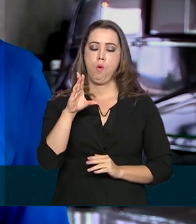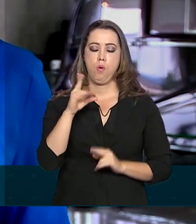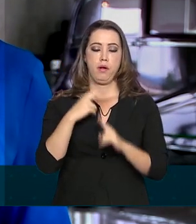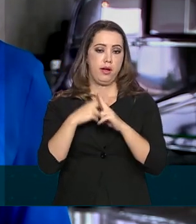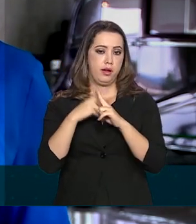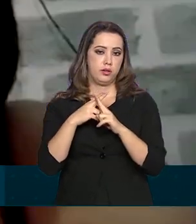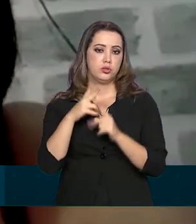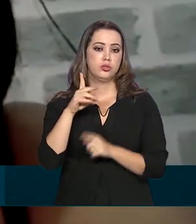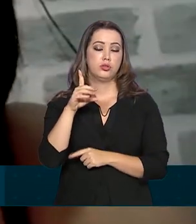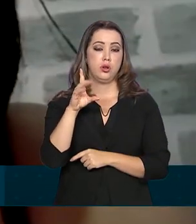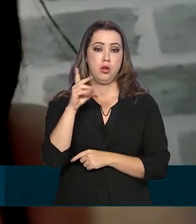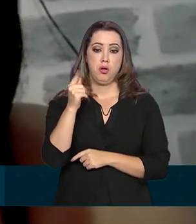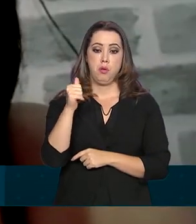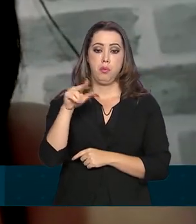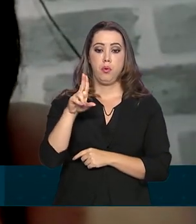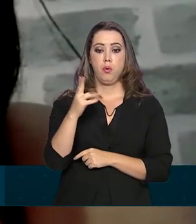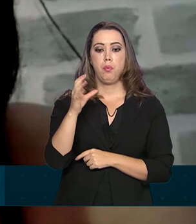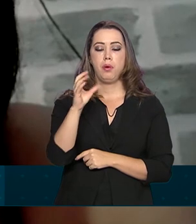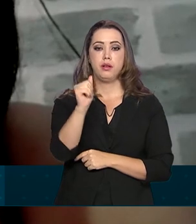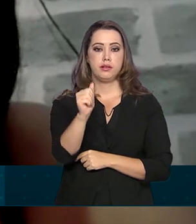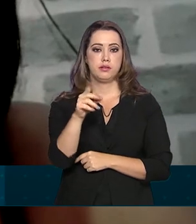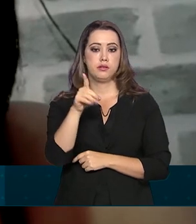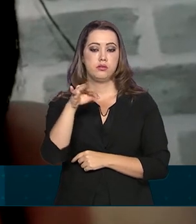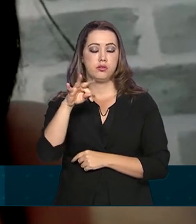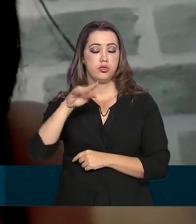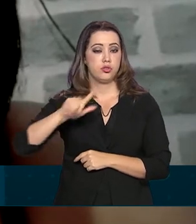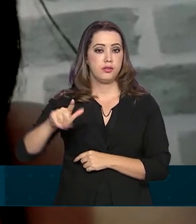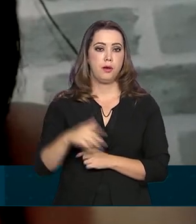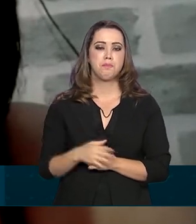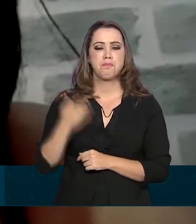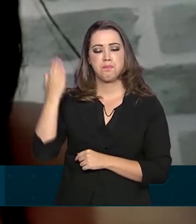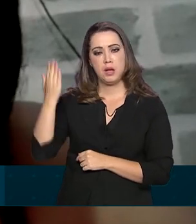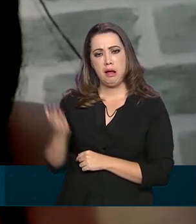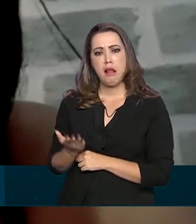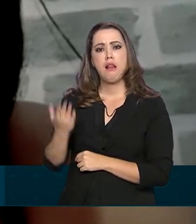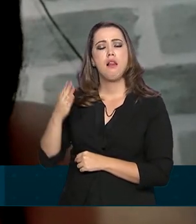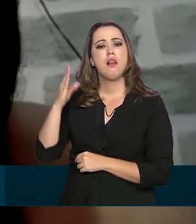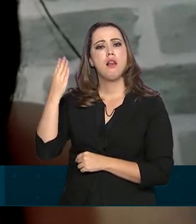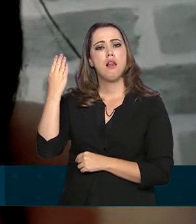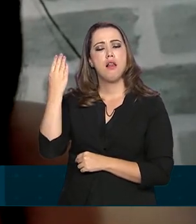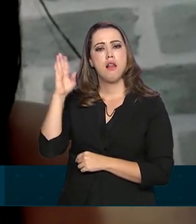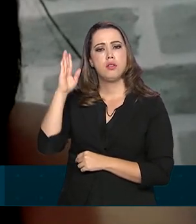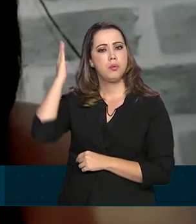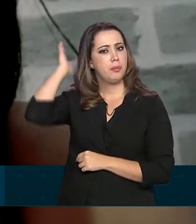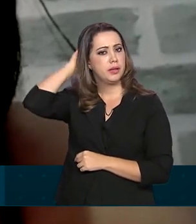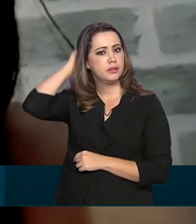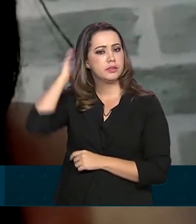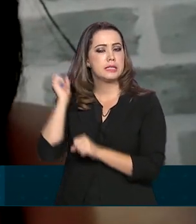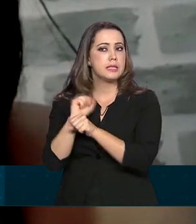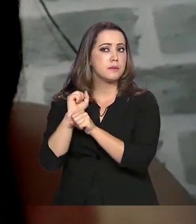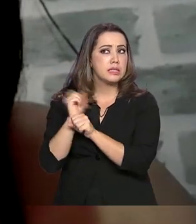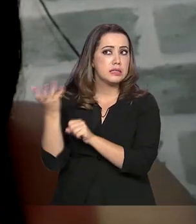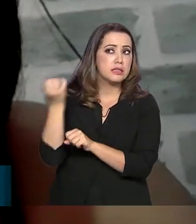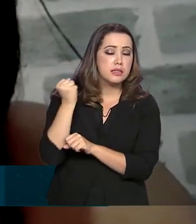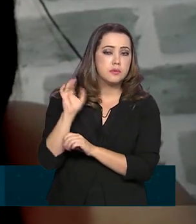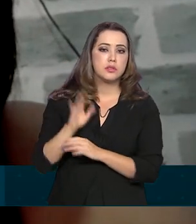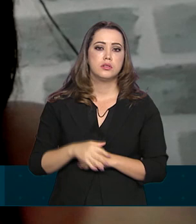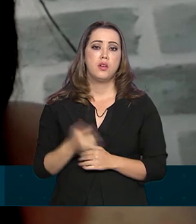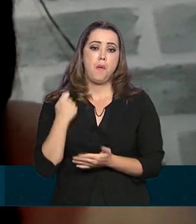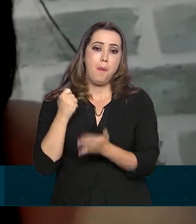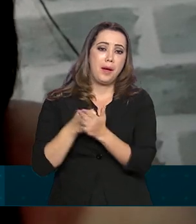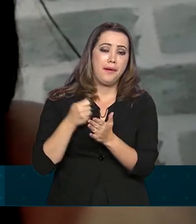beneficiários. Railiane, de Belém do Pará, já está aguardando para receber. Pagar algumas contas